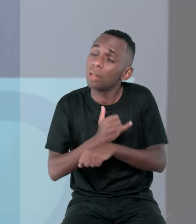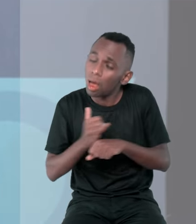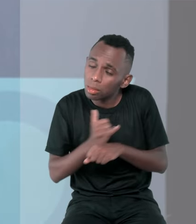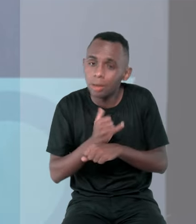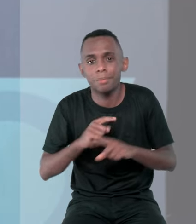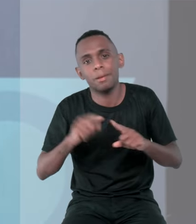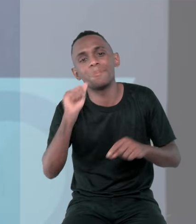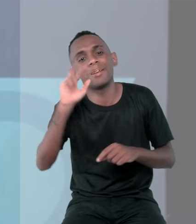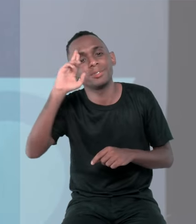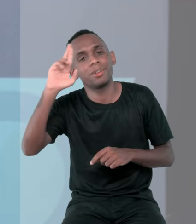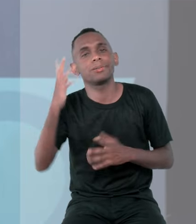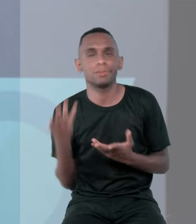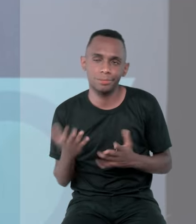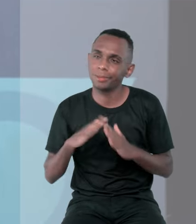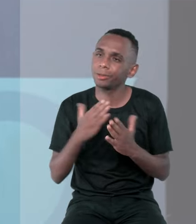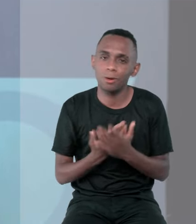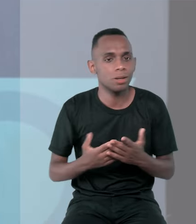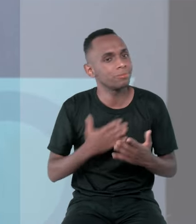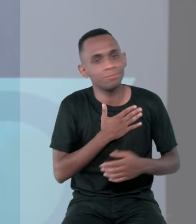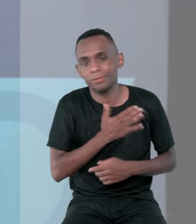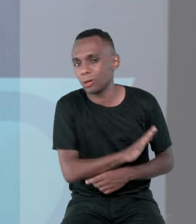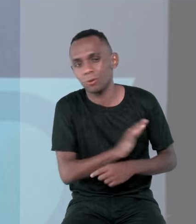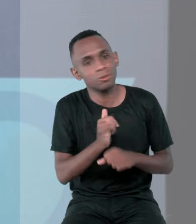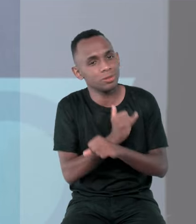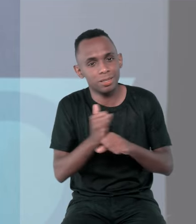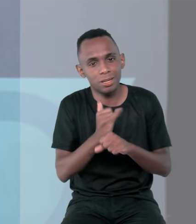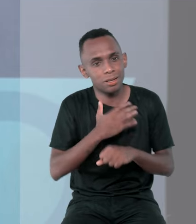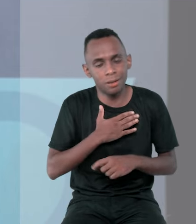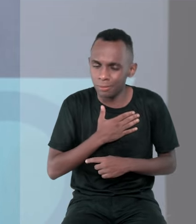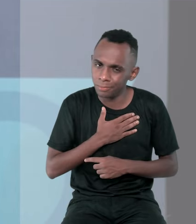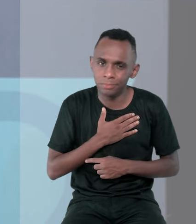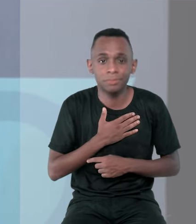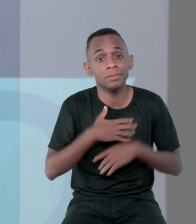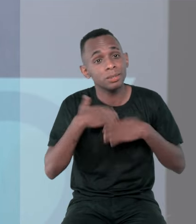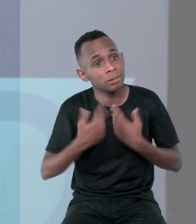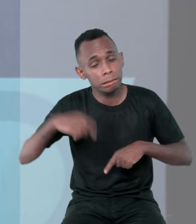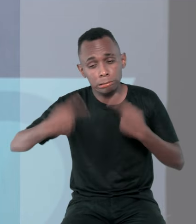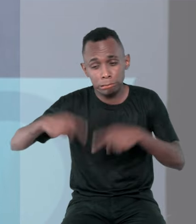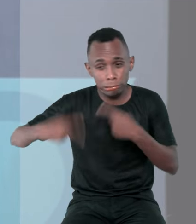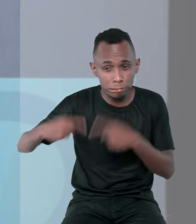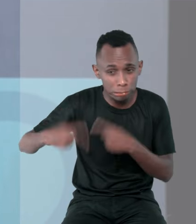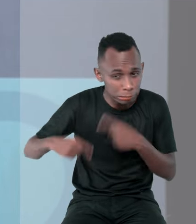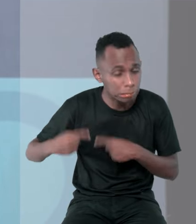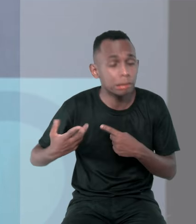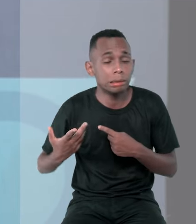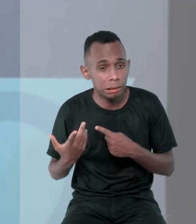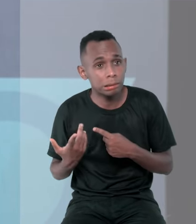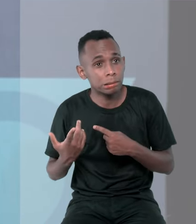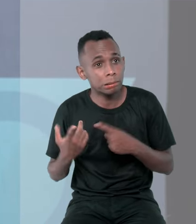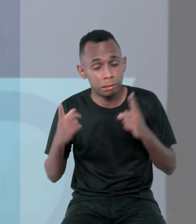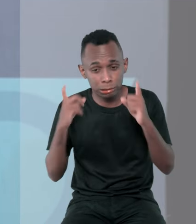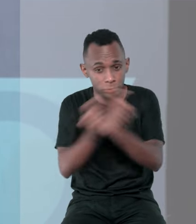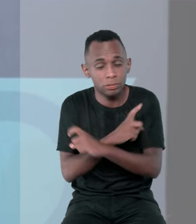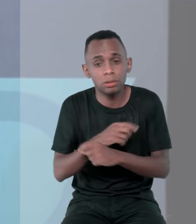que a diretora da escola não gostava dessas estratégias, né, que eu tinha. E a gente teve uma discussão muito